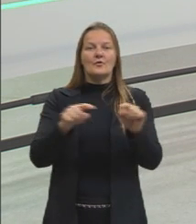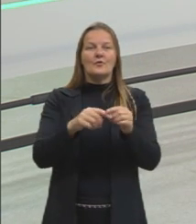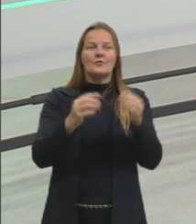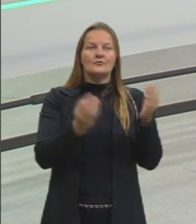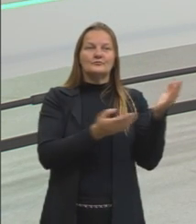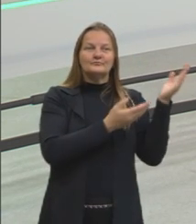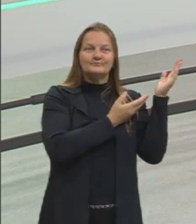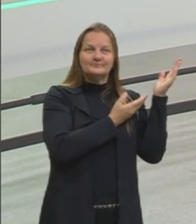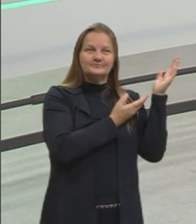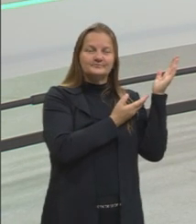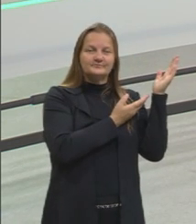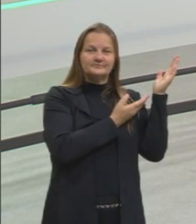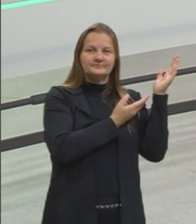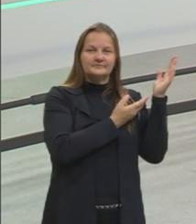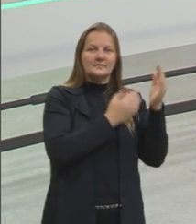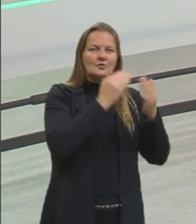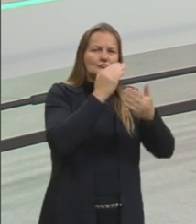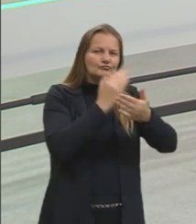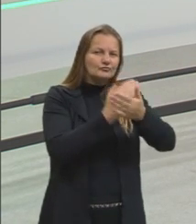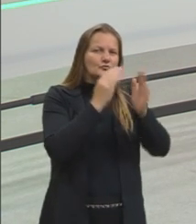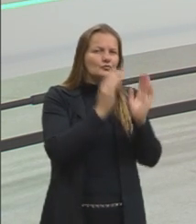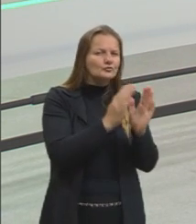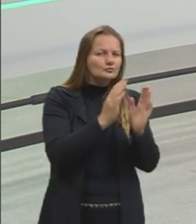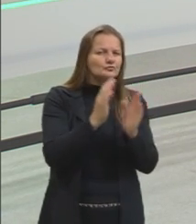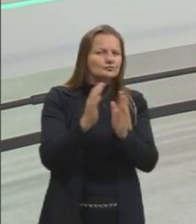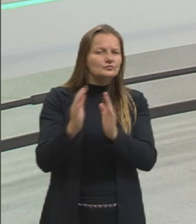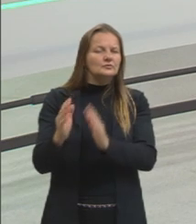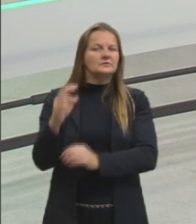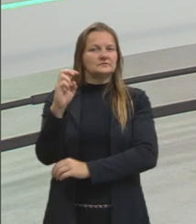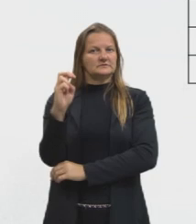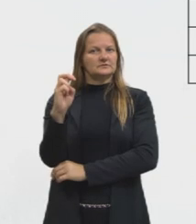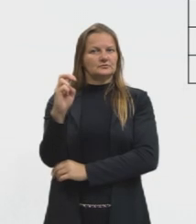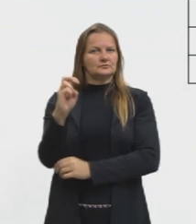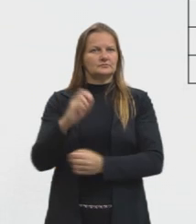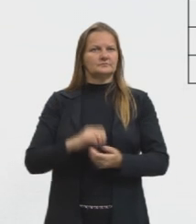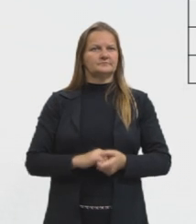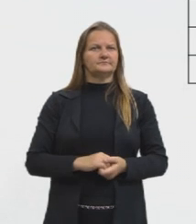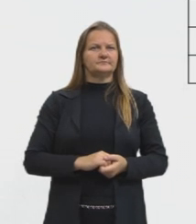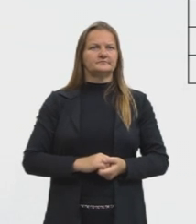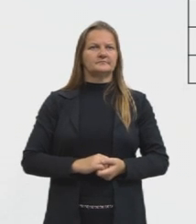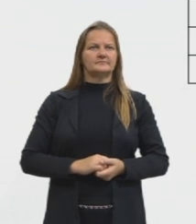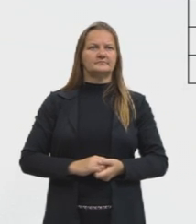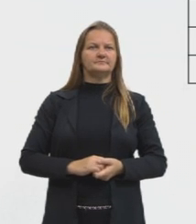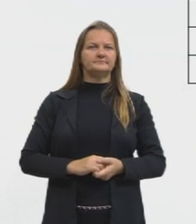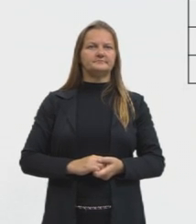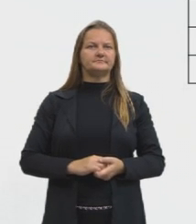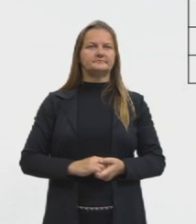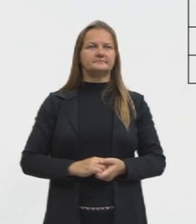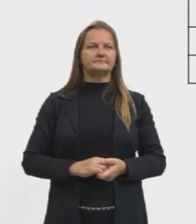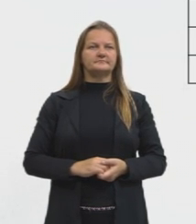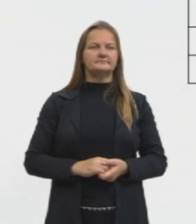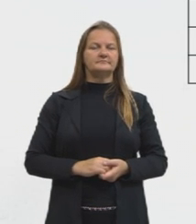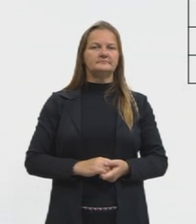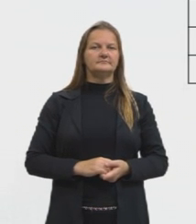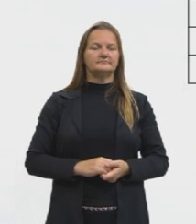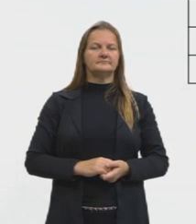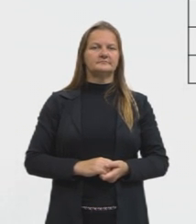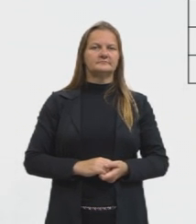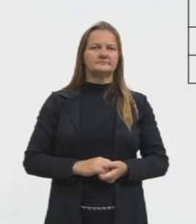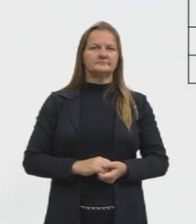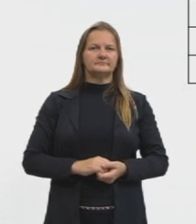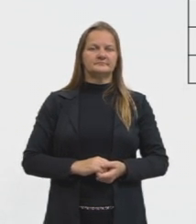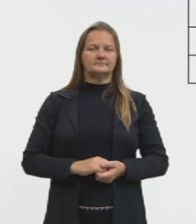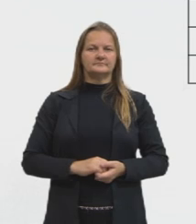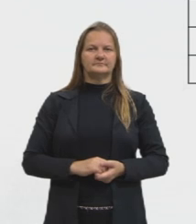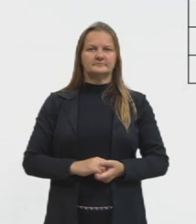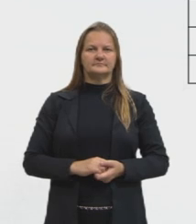lá para fazer o urso a cinco etapas que eu que eu montei que eu separei para que você conseguiu entender essa questão de forma mais integral